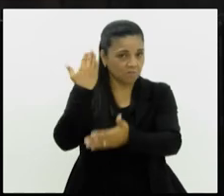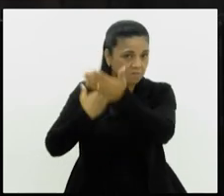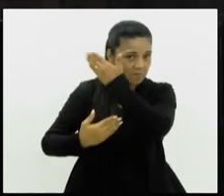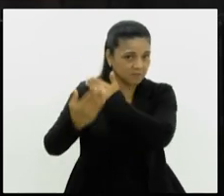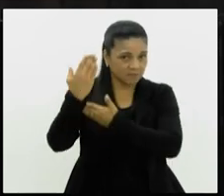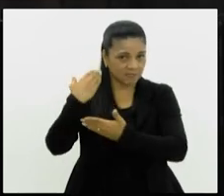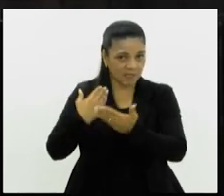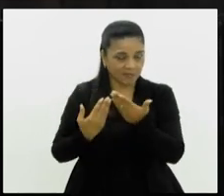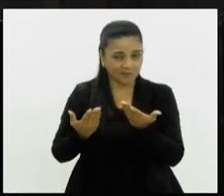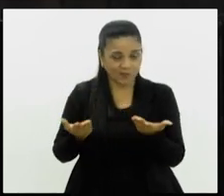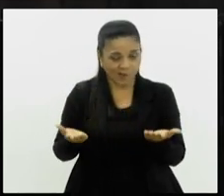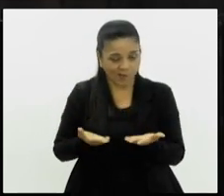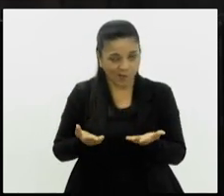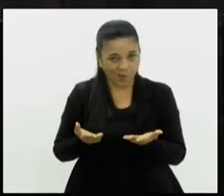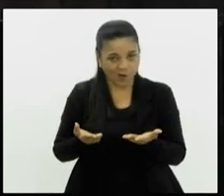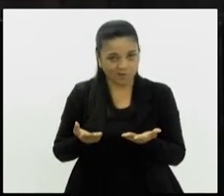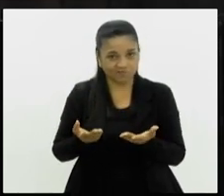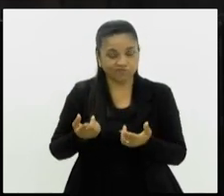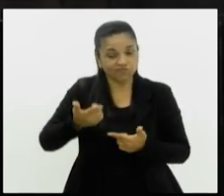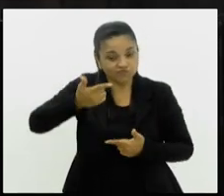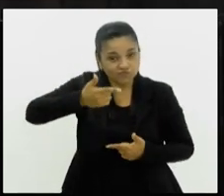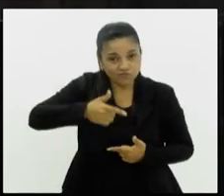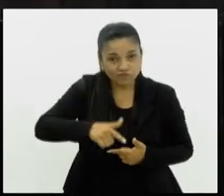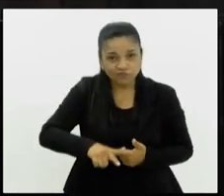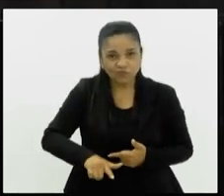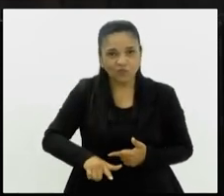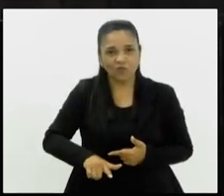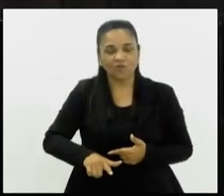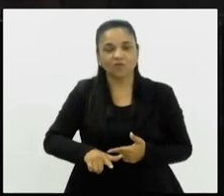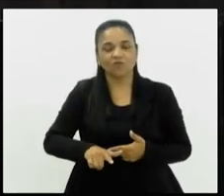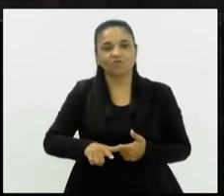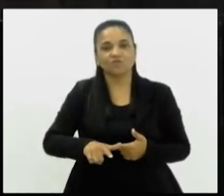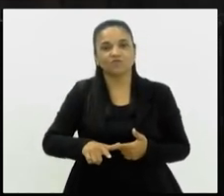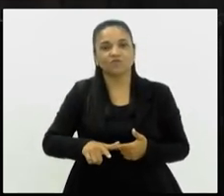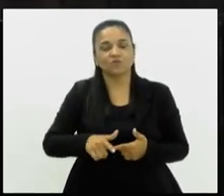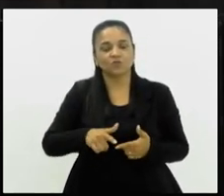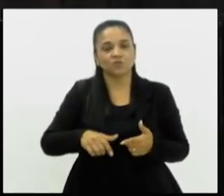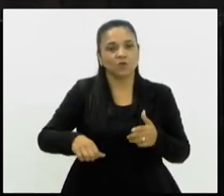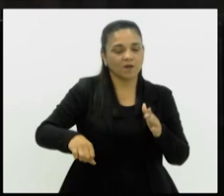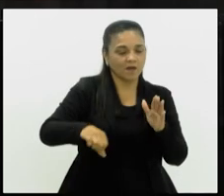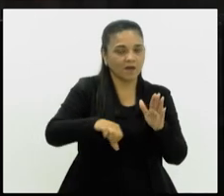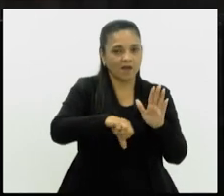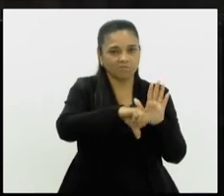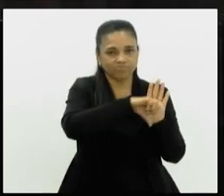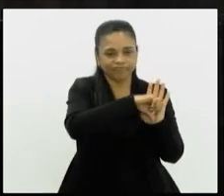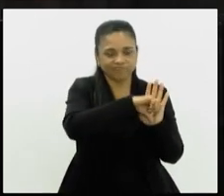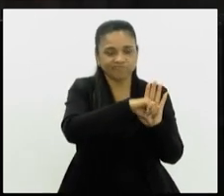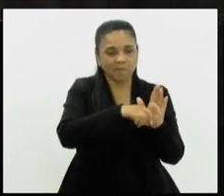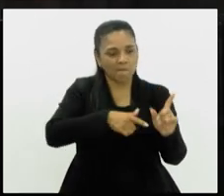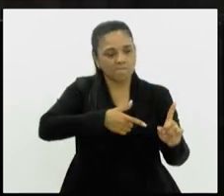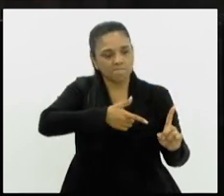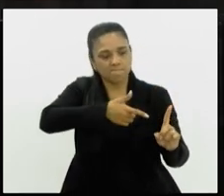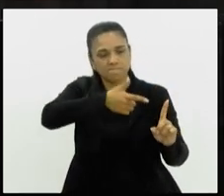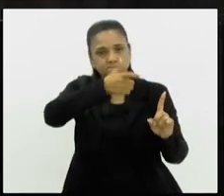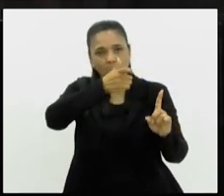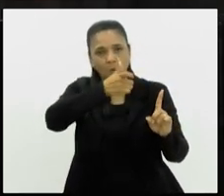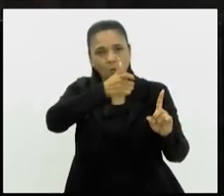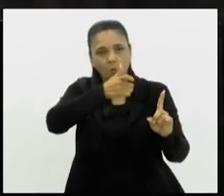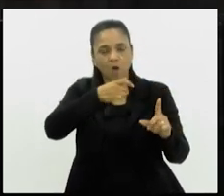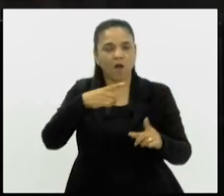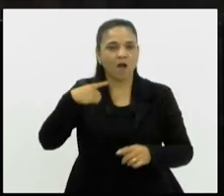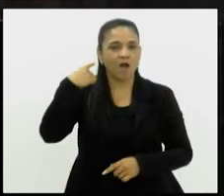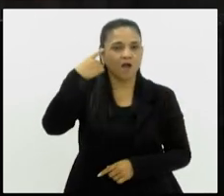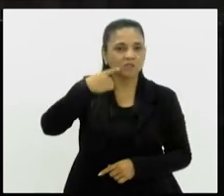recentemente, voltou a acontecer no assassinato do advogado ali do lado